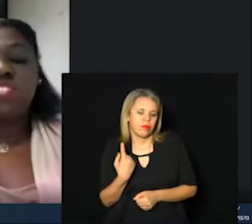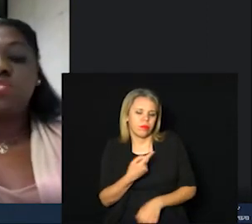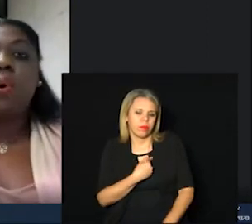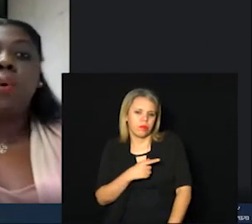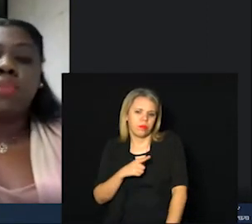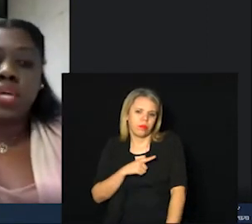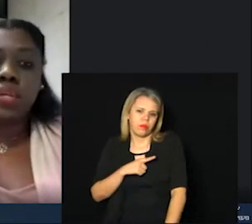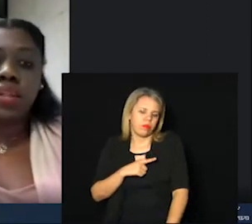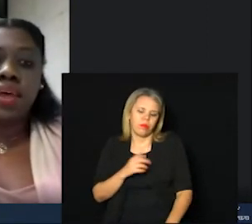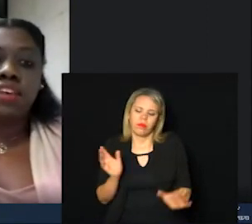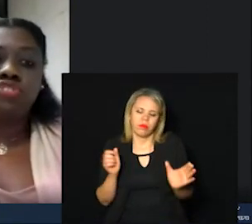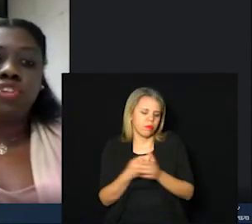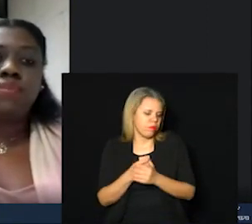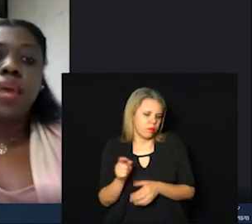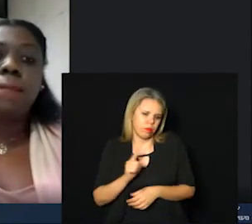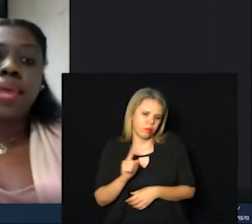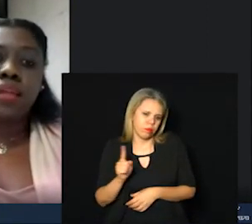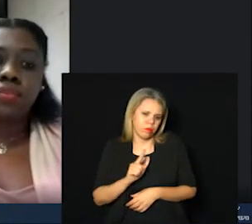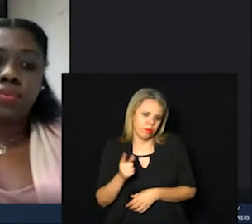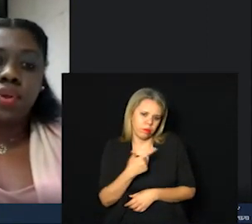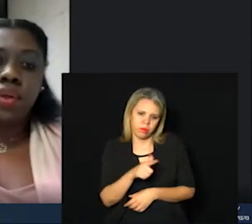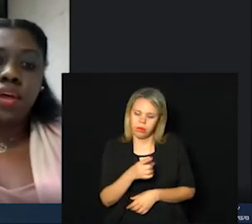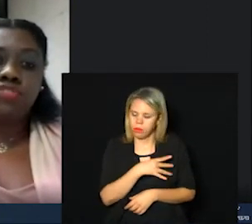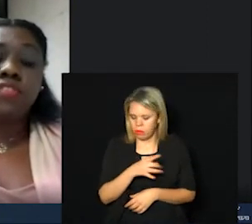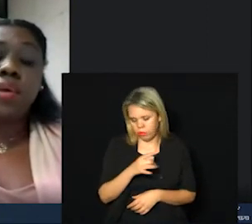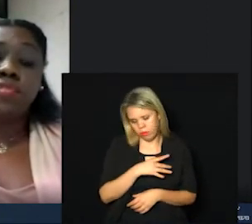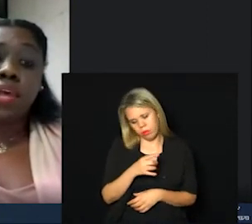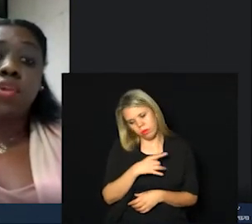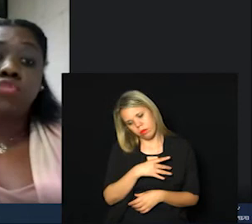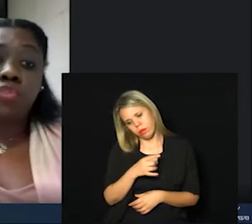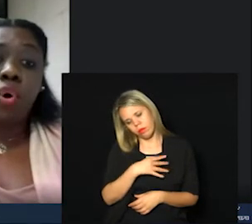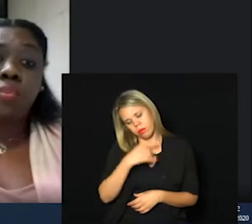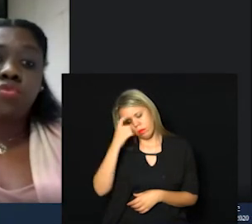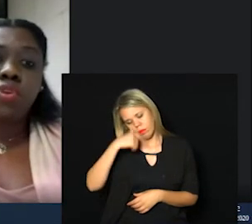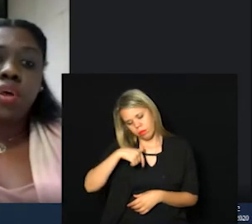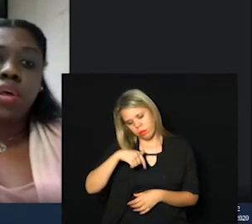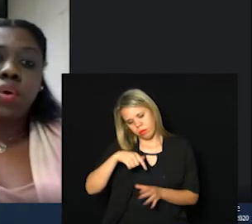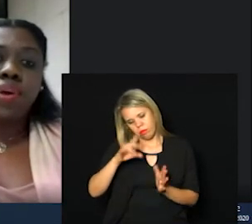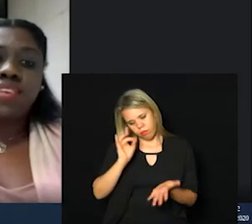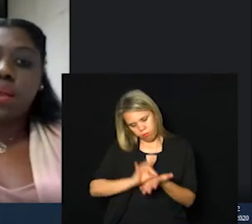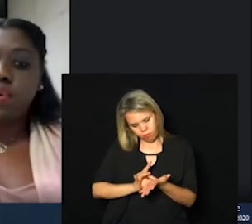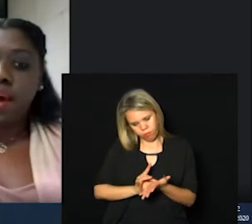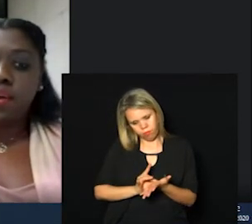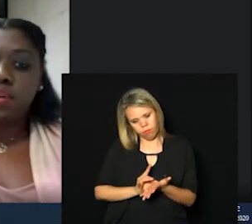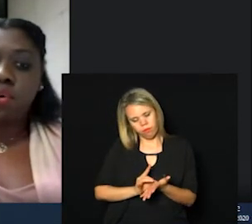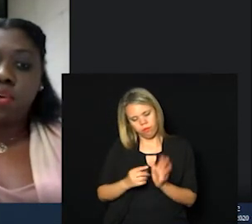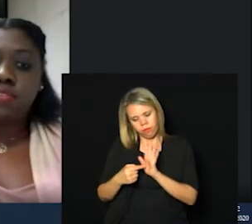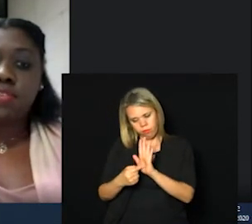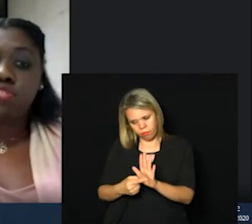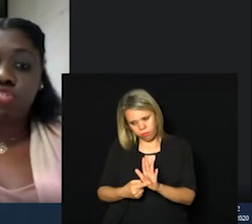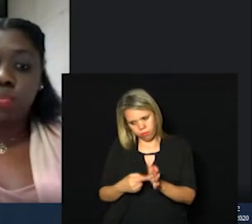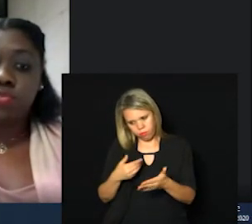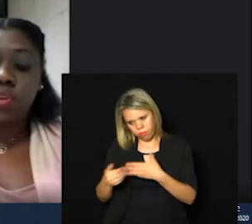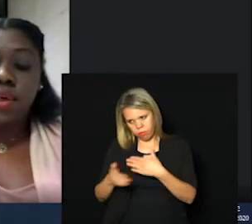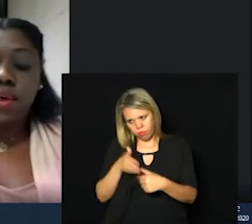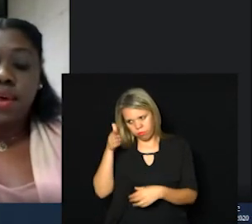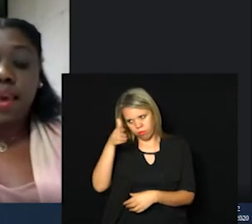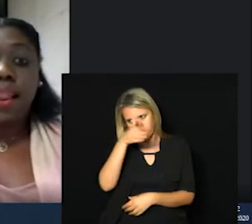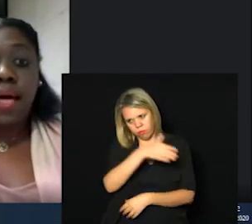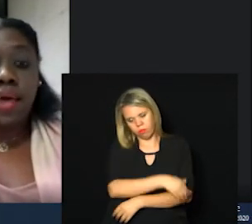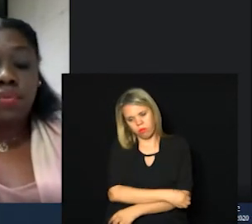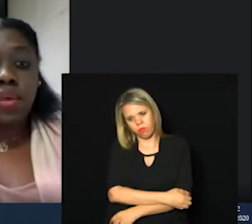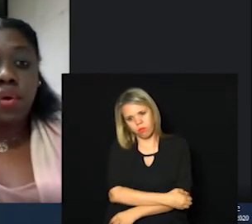não se esconda, né? Que a gente não tenha medo de sermos quem nós somos em qualquer lugar que nós estejamos.